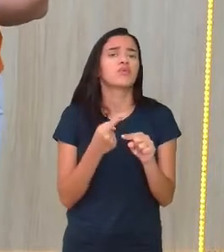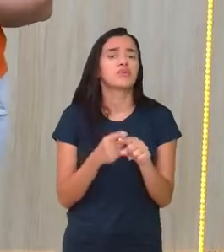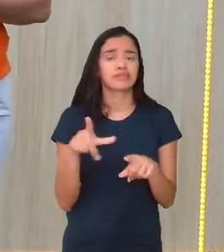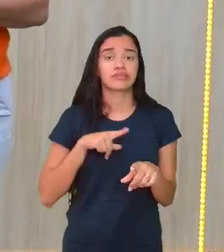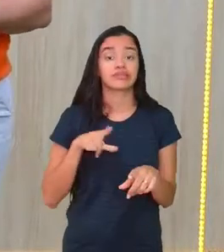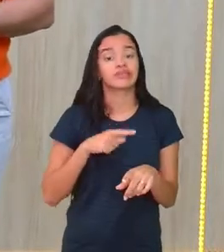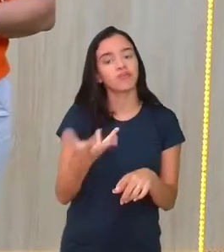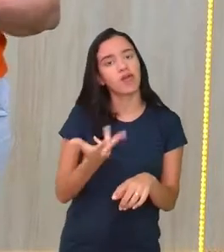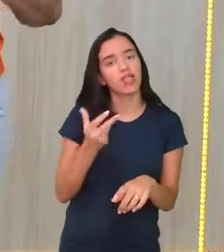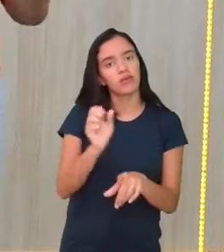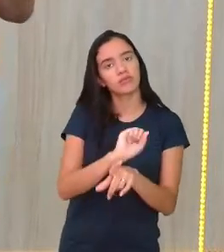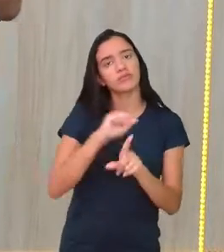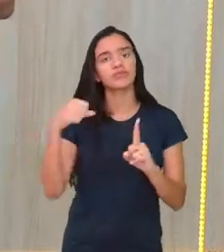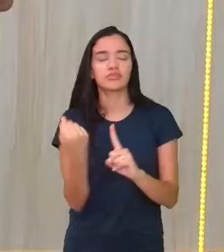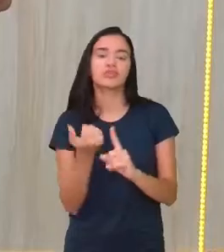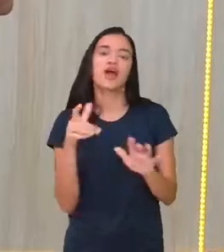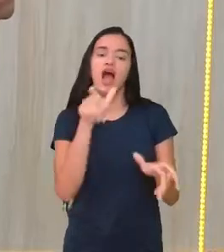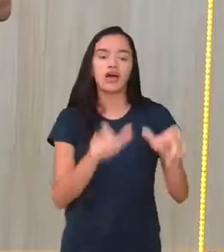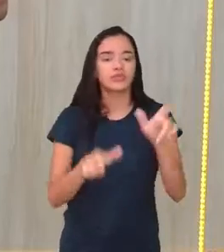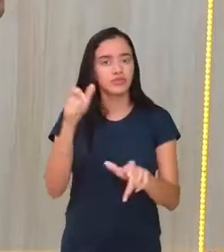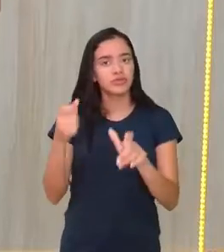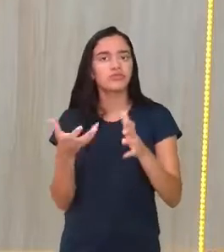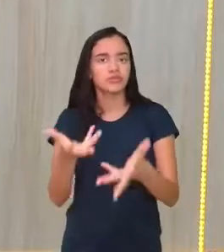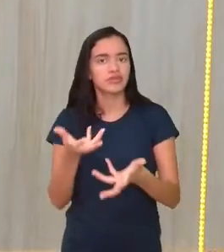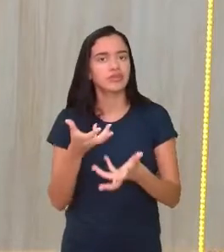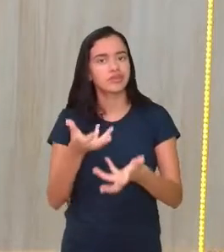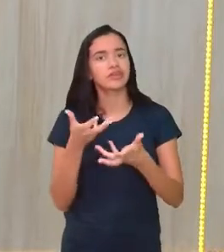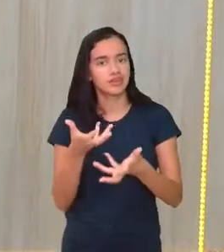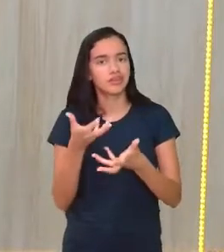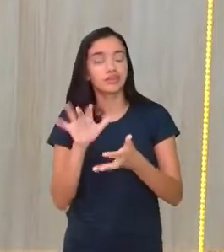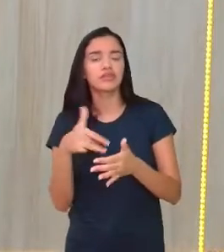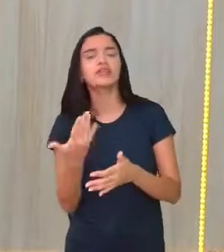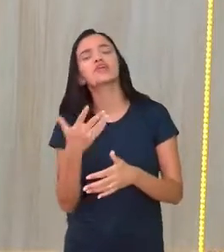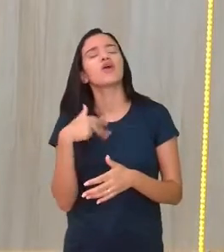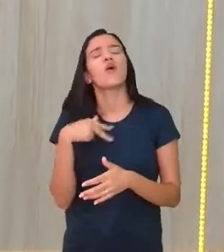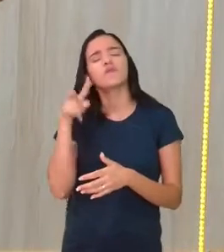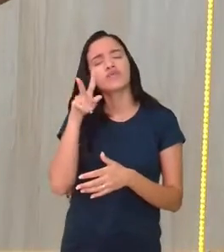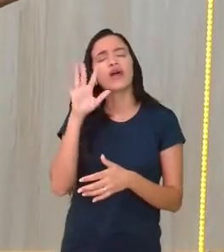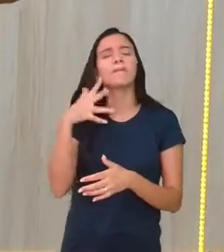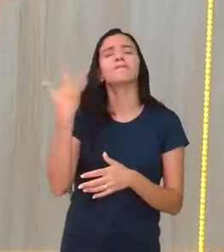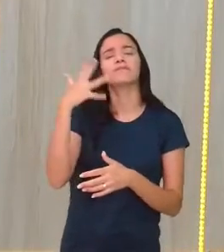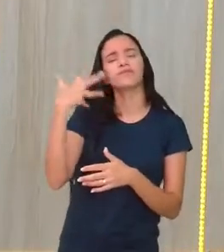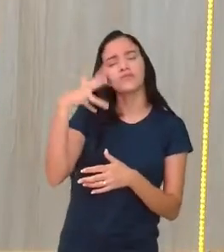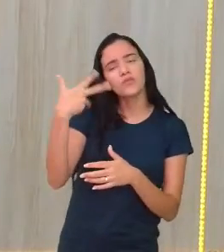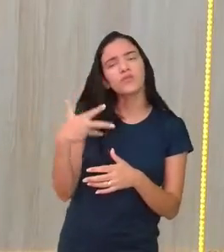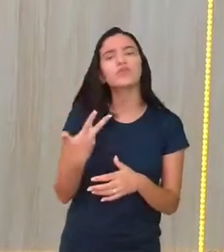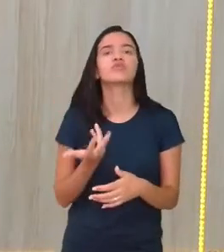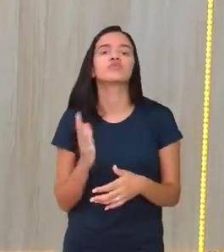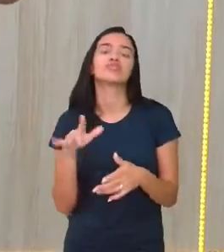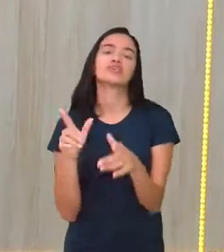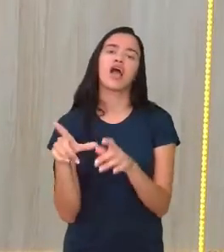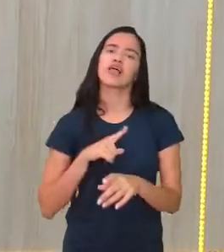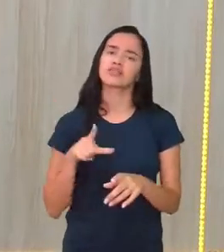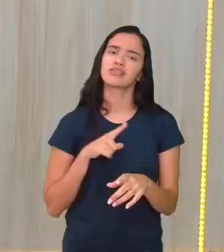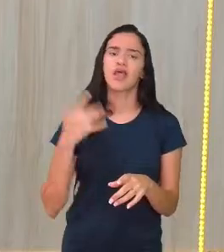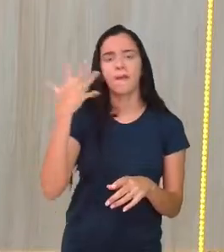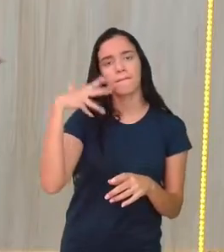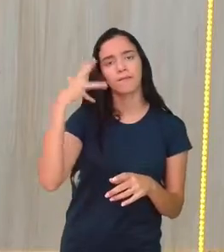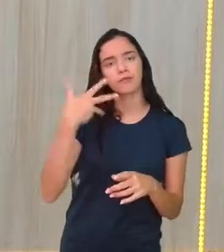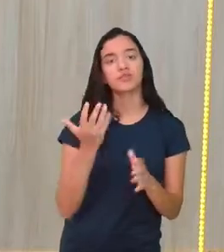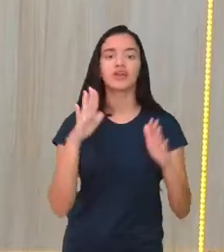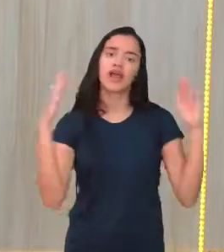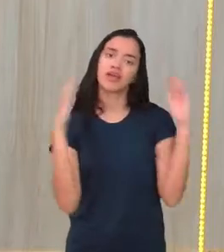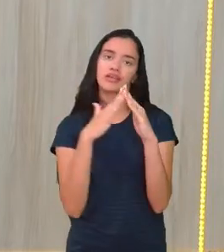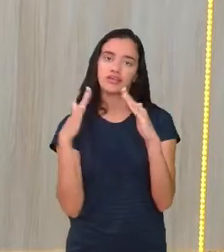uma demanda social, porque as pessoas queriam ouvir música, as pessoas queriam ter música, poder ter uma música em casa, tocar música na hora que